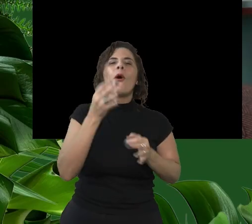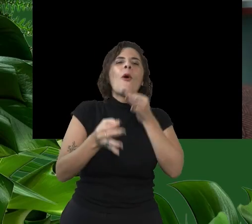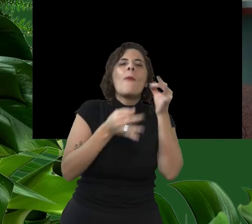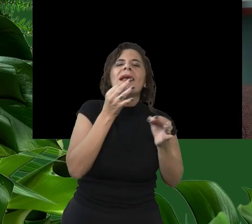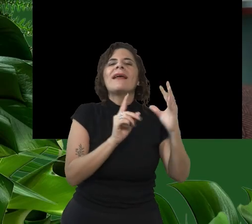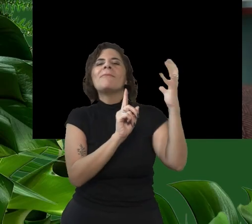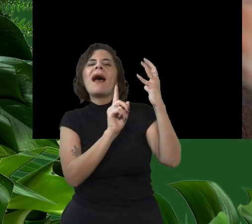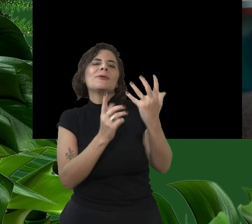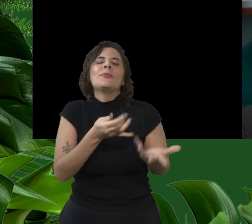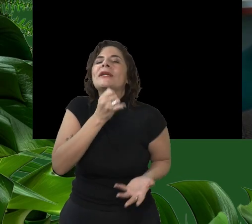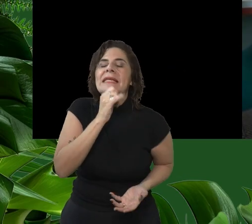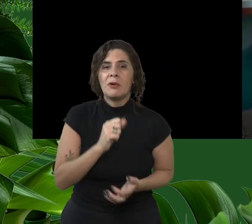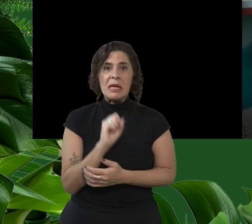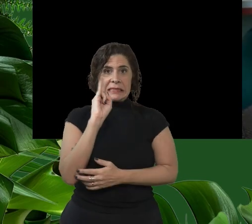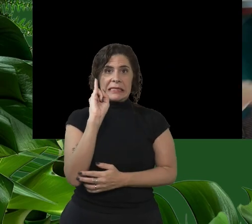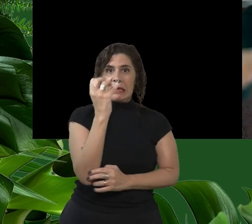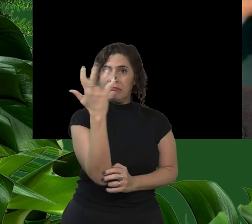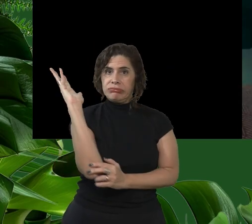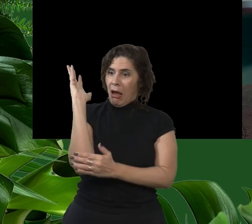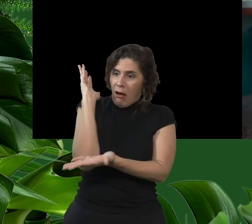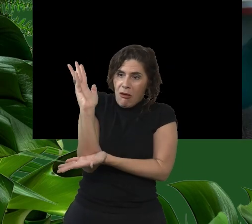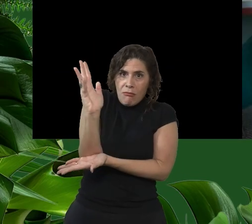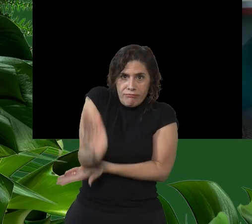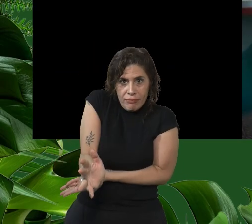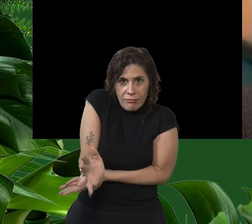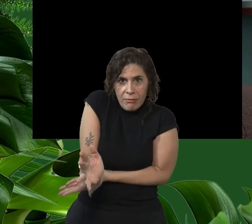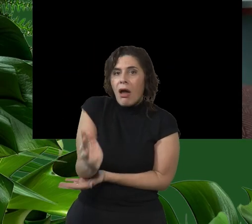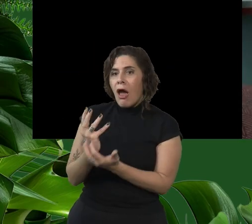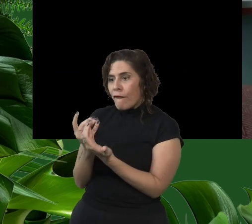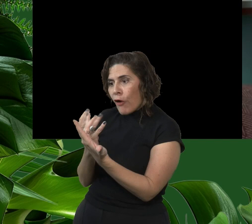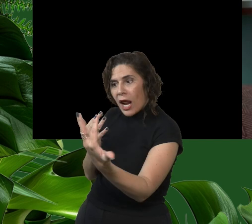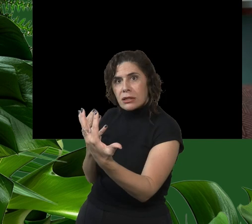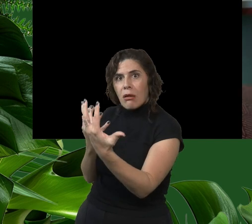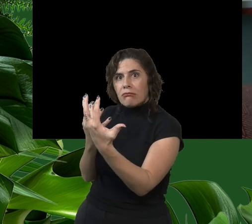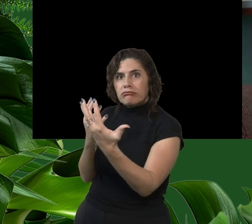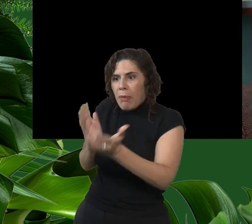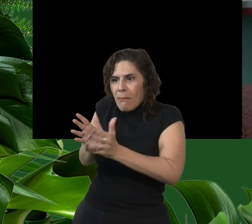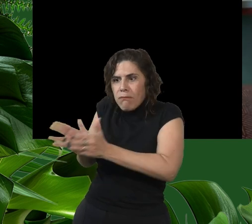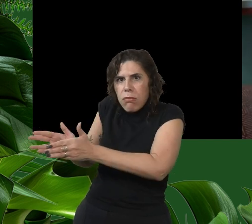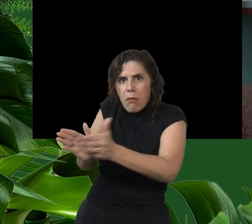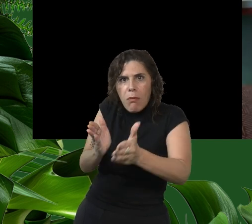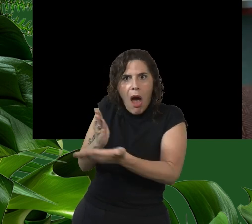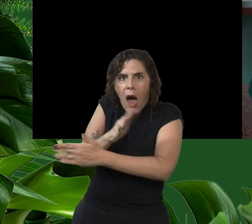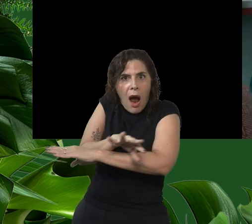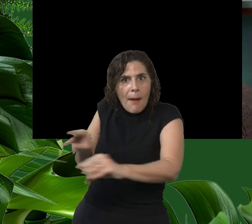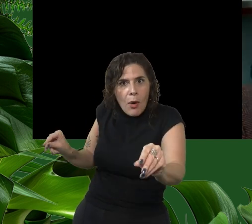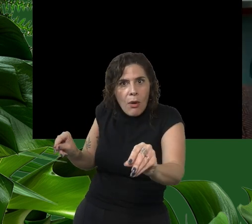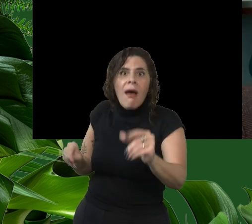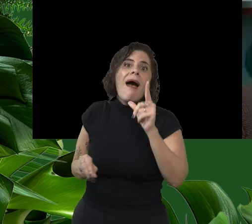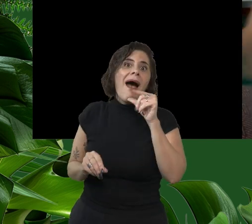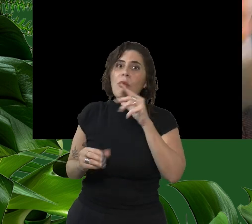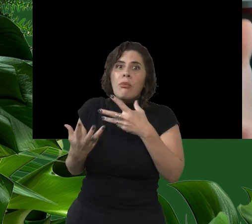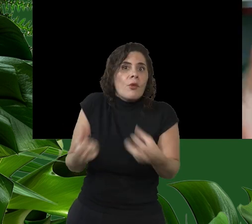questão de como, quando você tem o desmatamento, você tem uma floresta que some, você perde a água. A água some também. E quando você traz